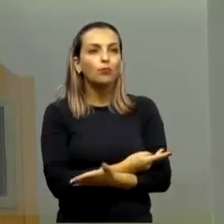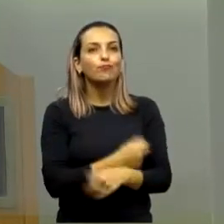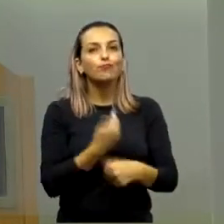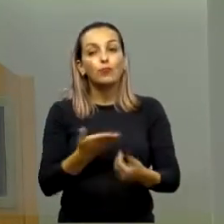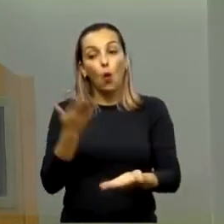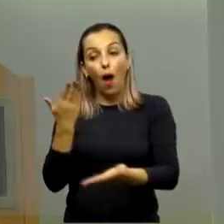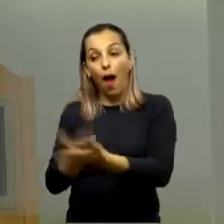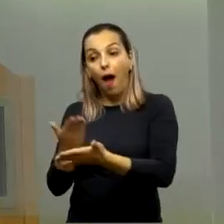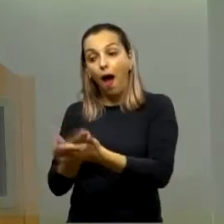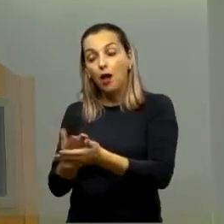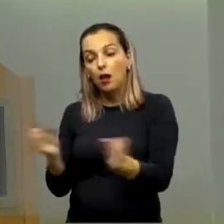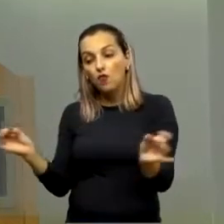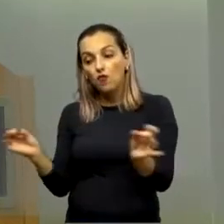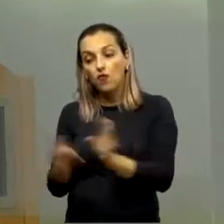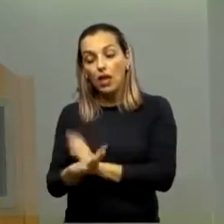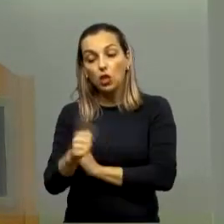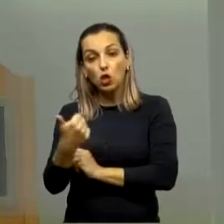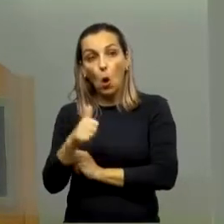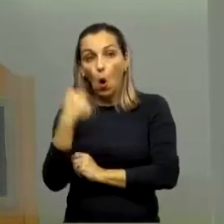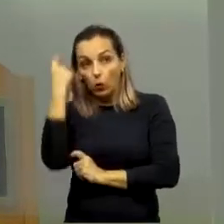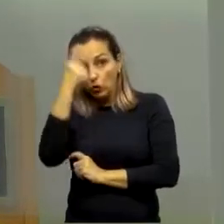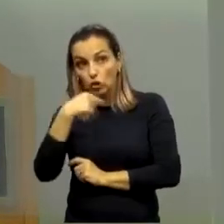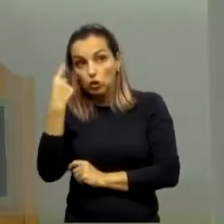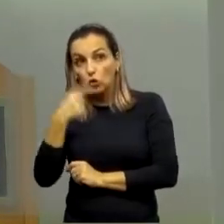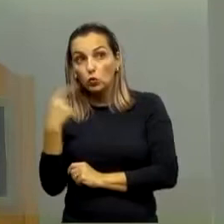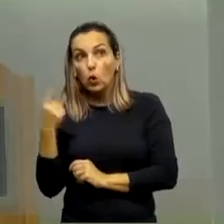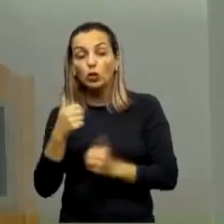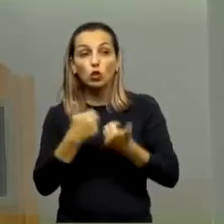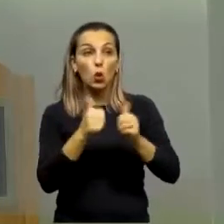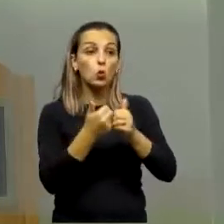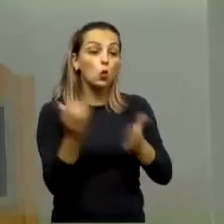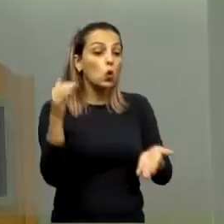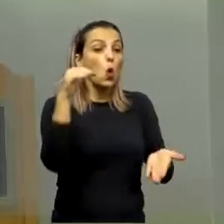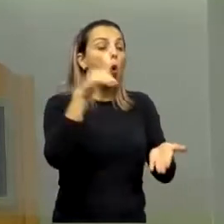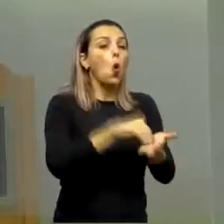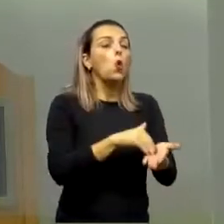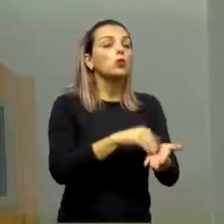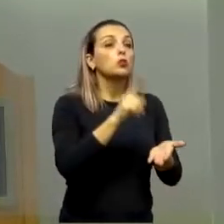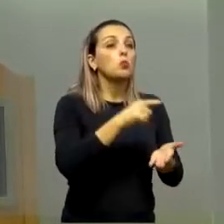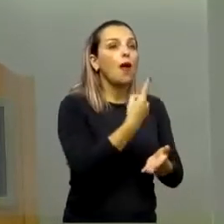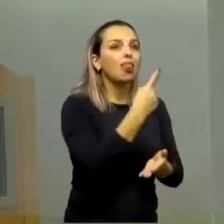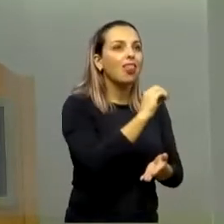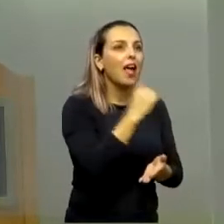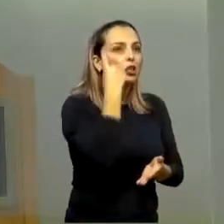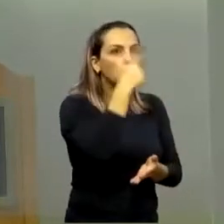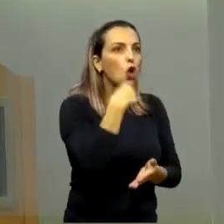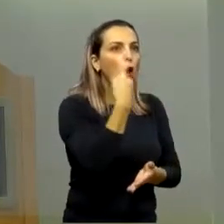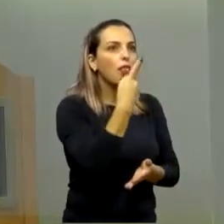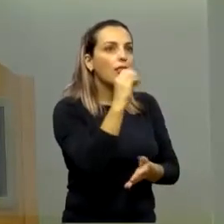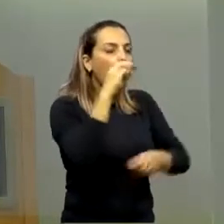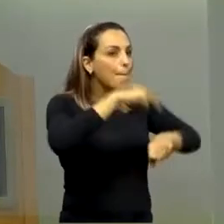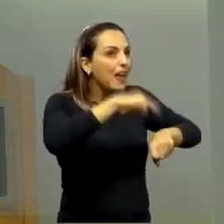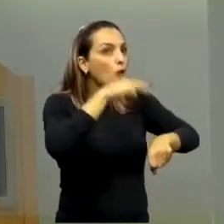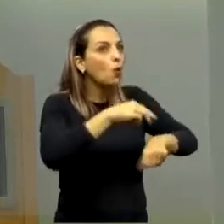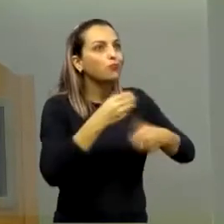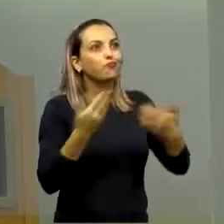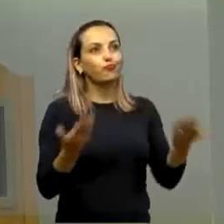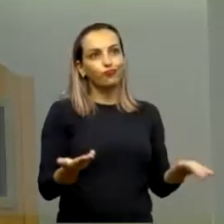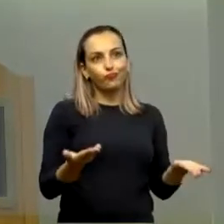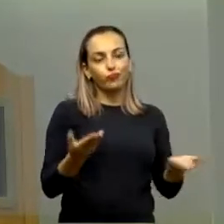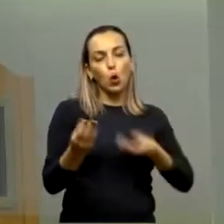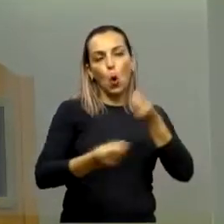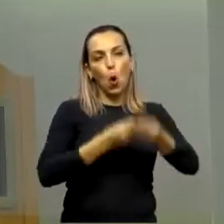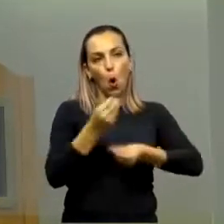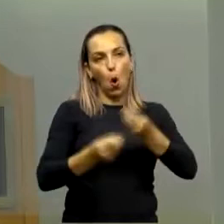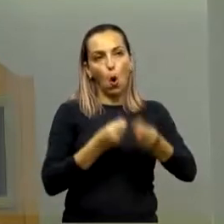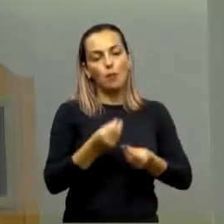acabavam acabam às 11horas e o último ano estava passando era dez e dez tem fez uma conversa